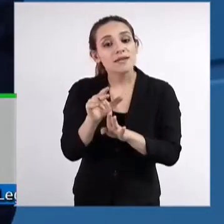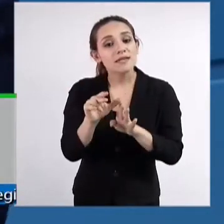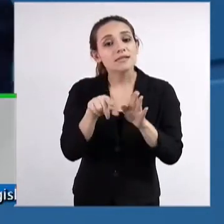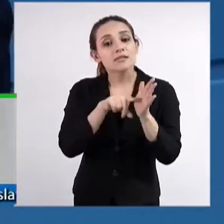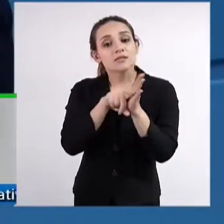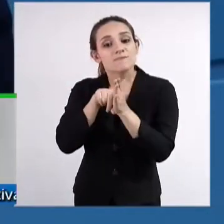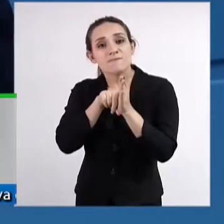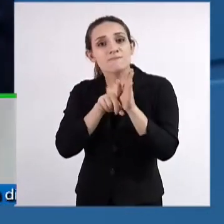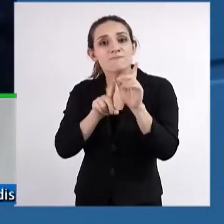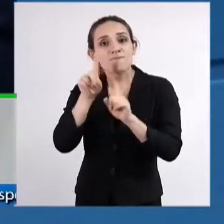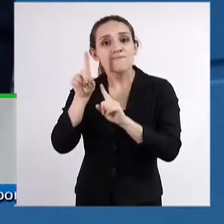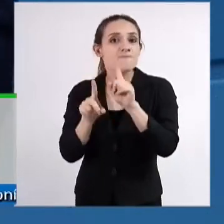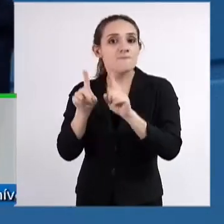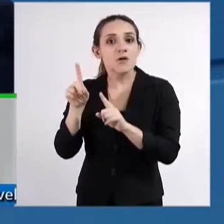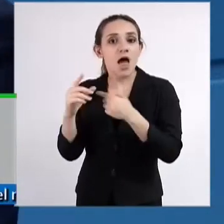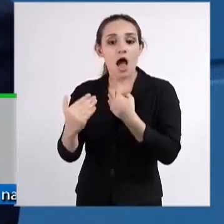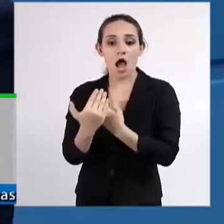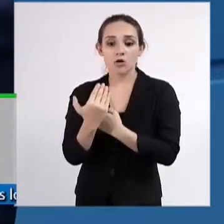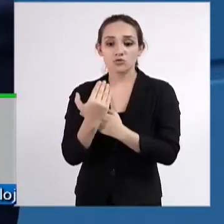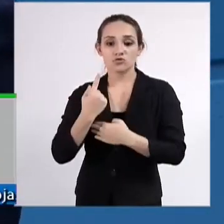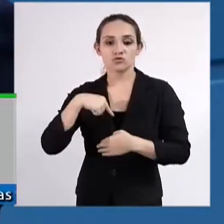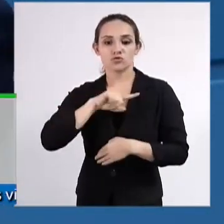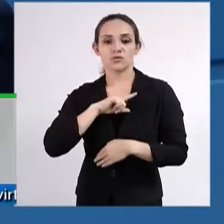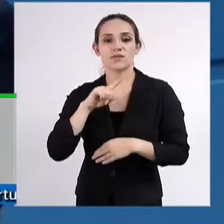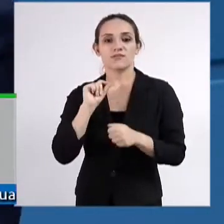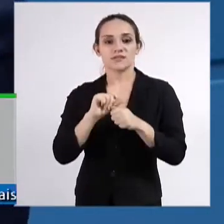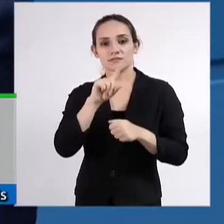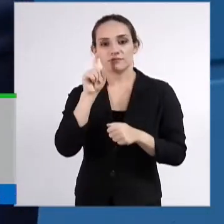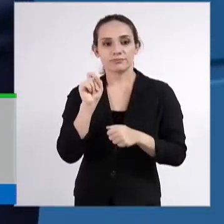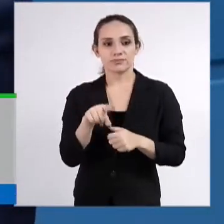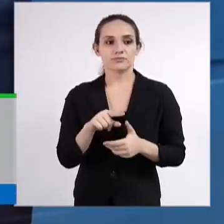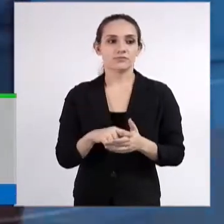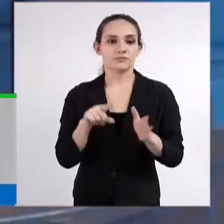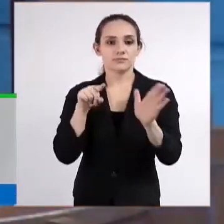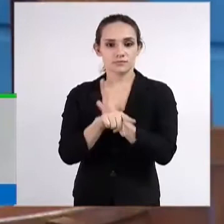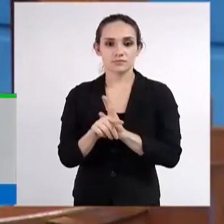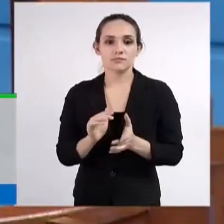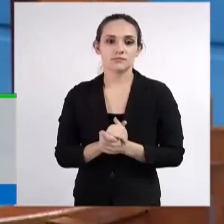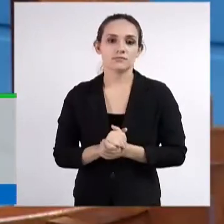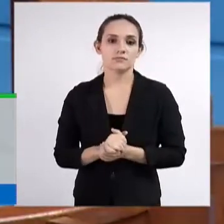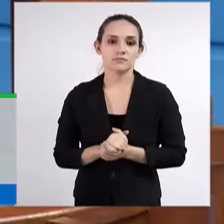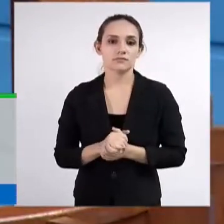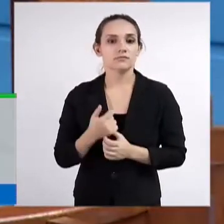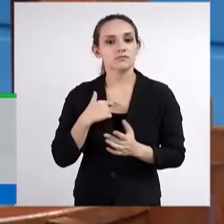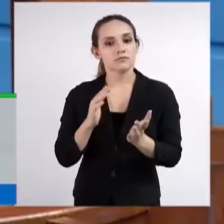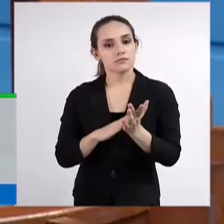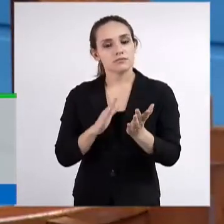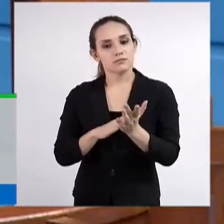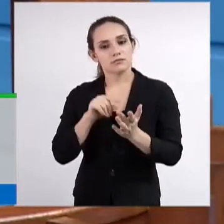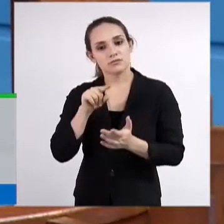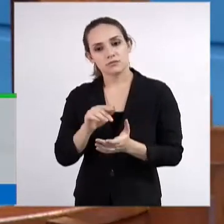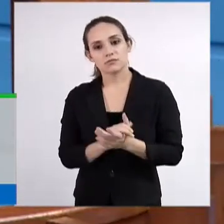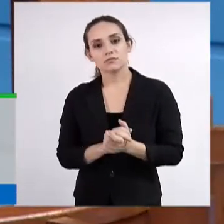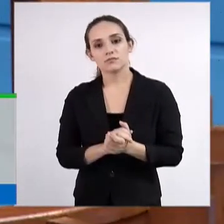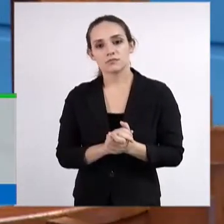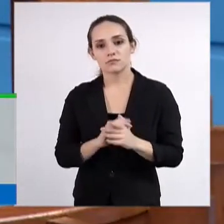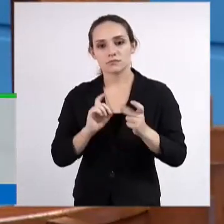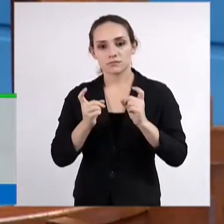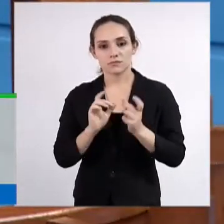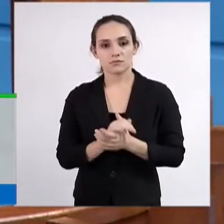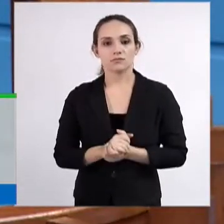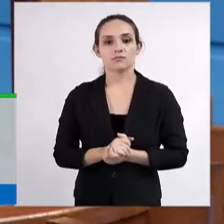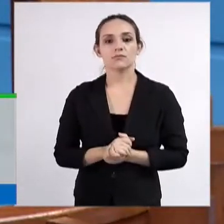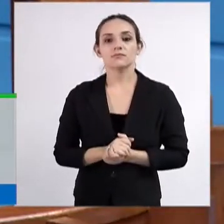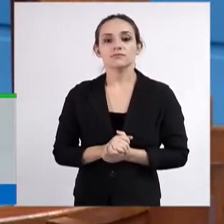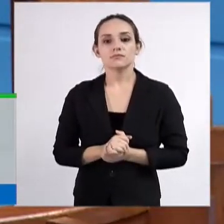fornecer informações que nos auxiliem, inclusive, nos questionamentos. Eu agradeço pela concessão do à parte e parabenizo mais uma vez pela reunião. Muito